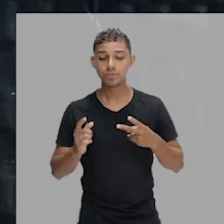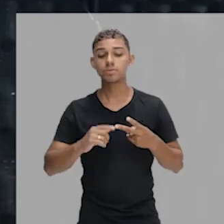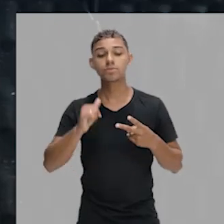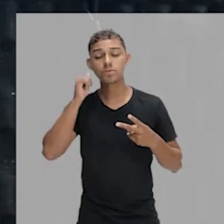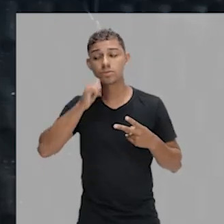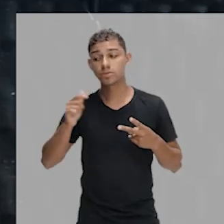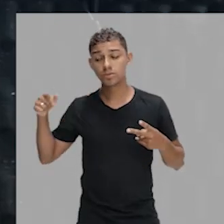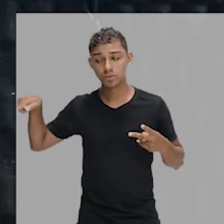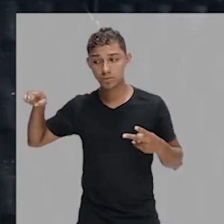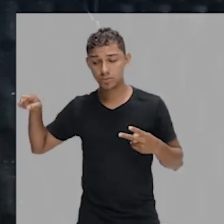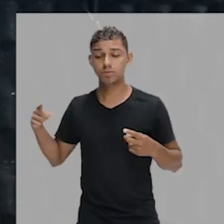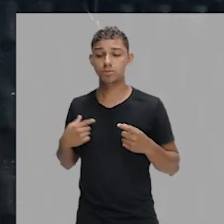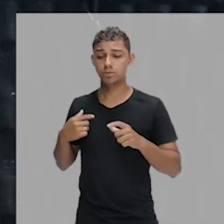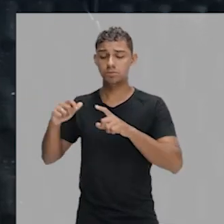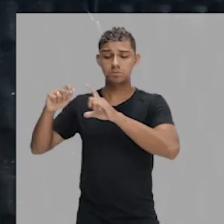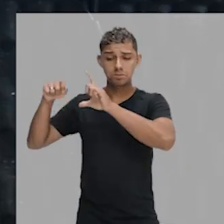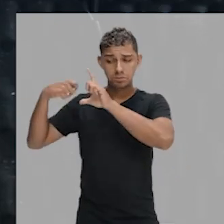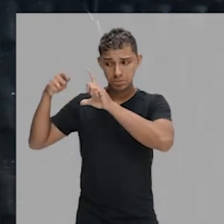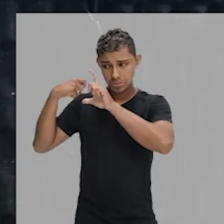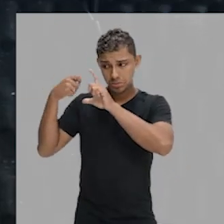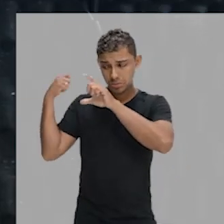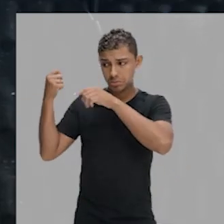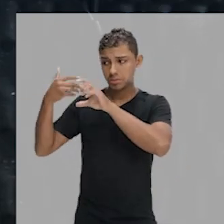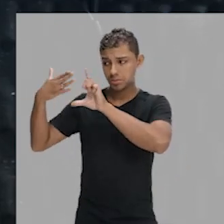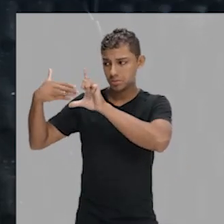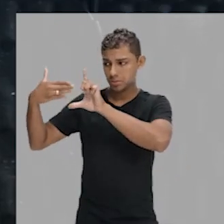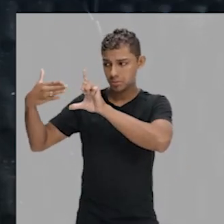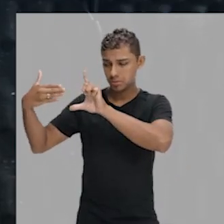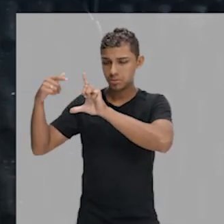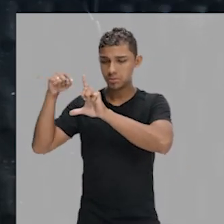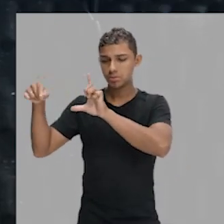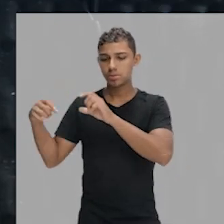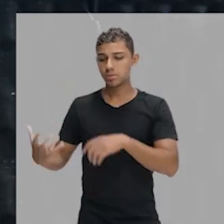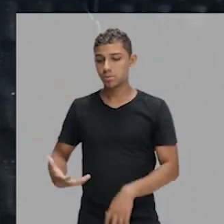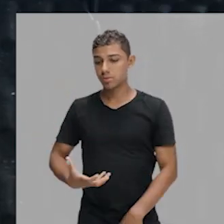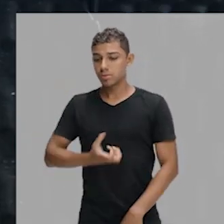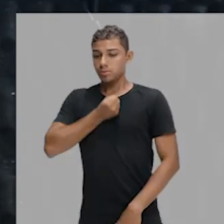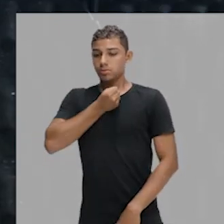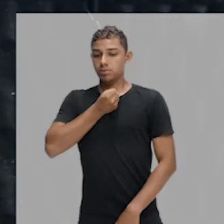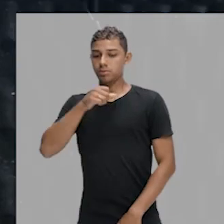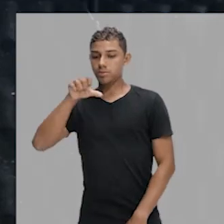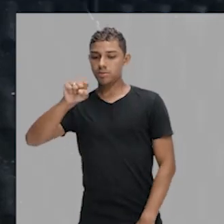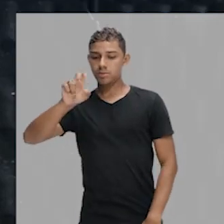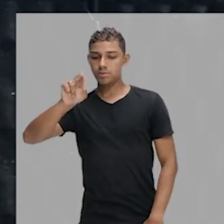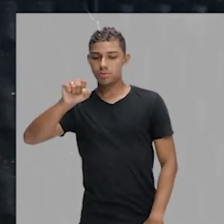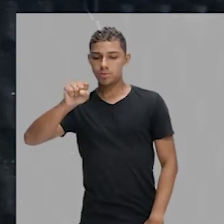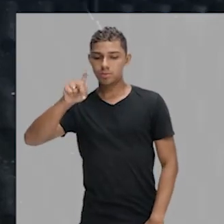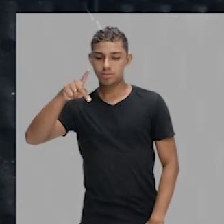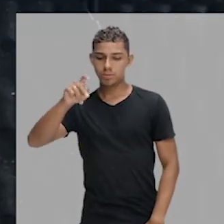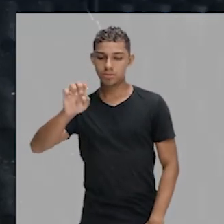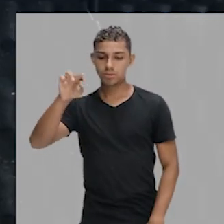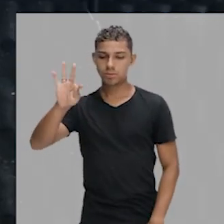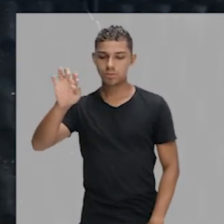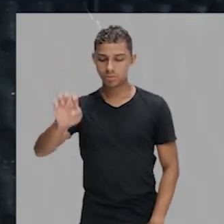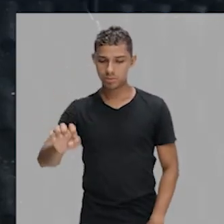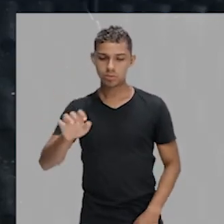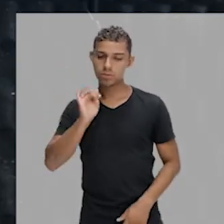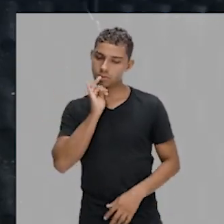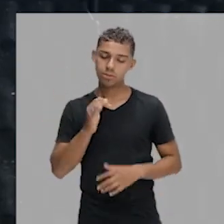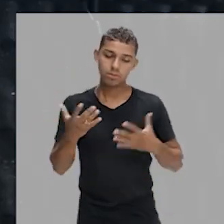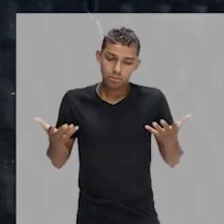De novo, a única diferença é o ES no verbo, porque você tem um sujeito diferente,